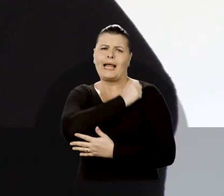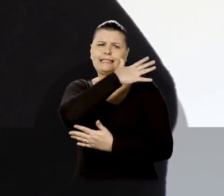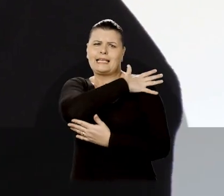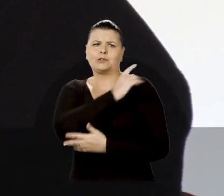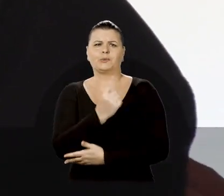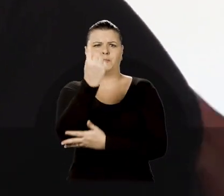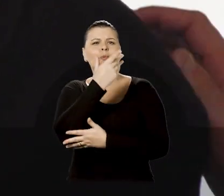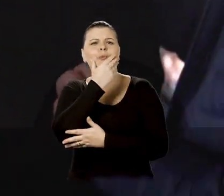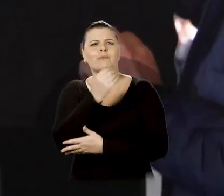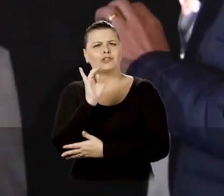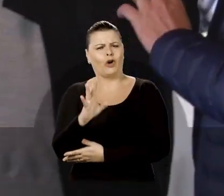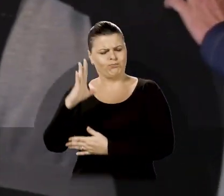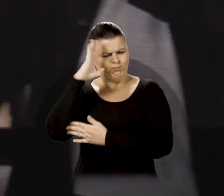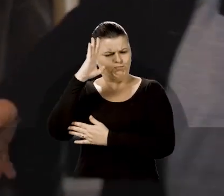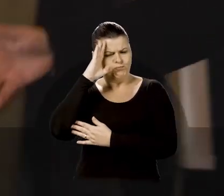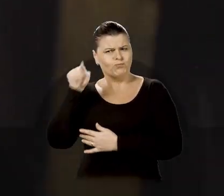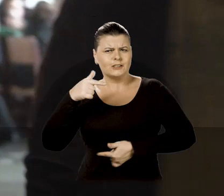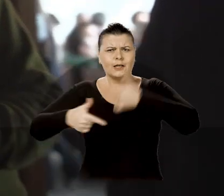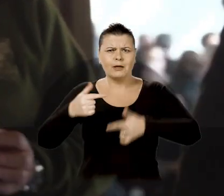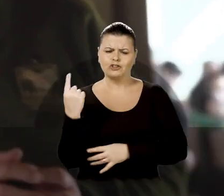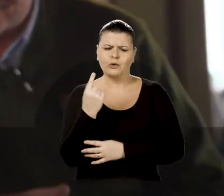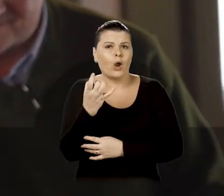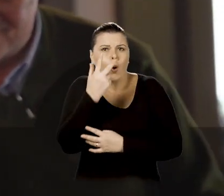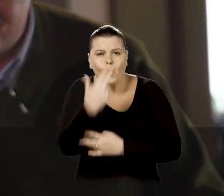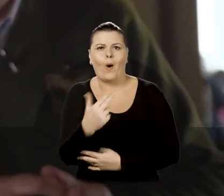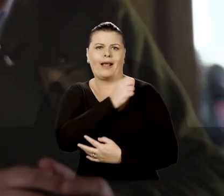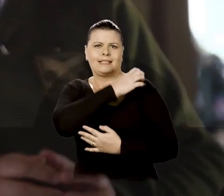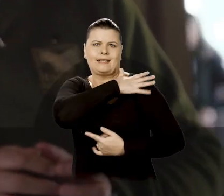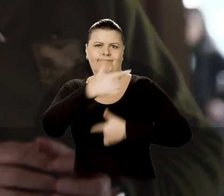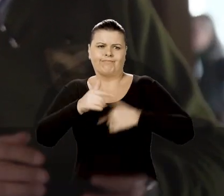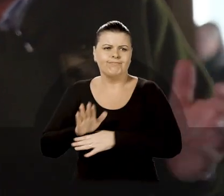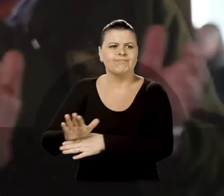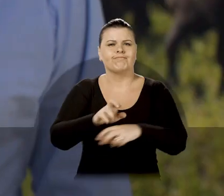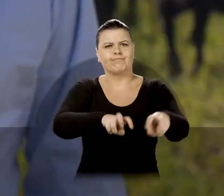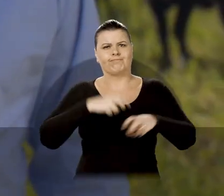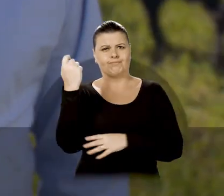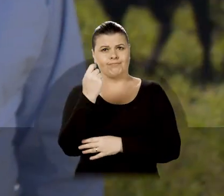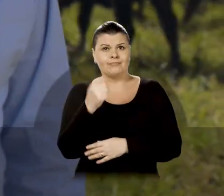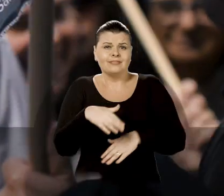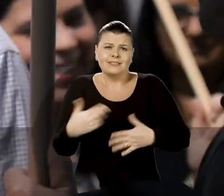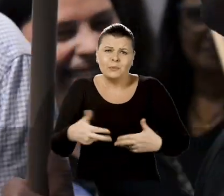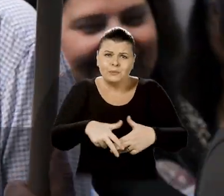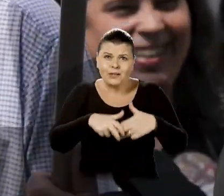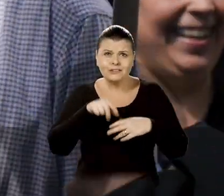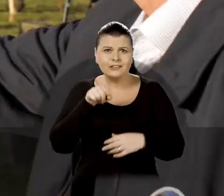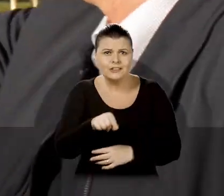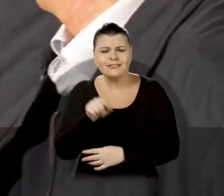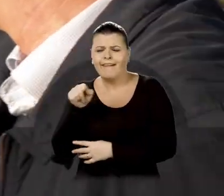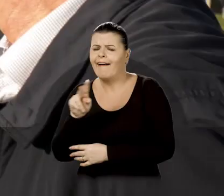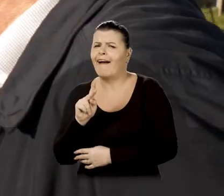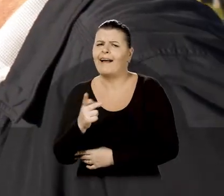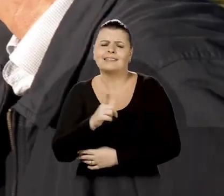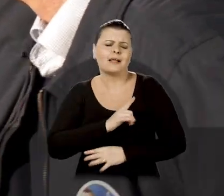um soldado só. Tu trabalha sozinho, mas quase é um exército trabalhando em prol da agricultura do Rio Grande. Por tudo isso, Reis está mais